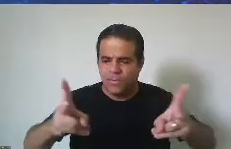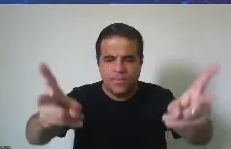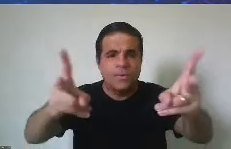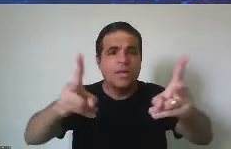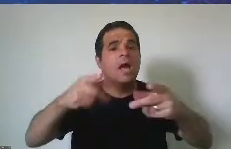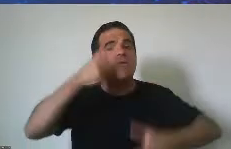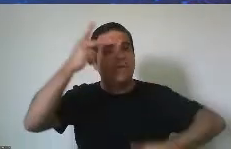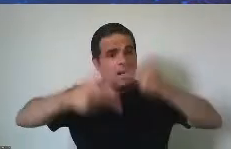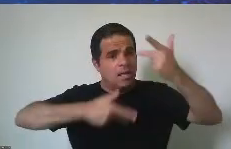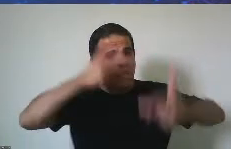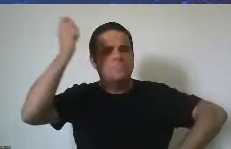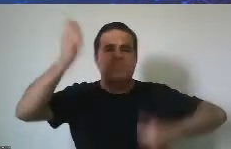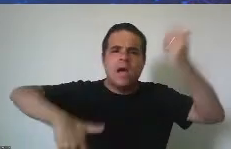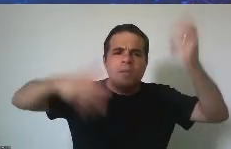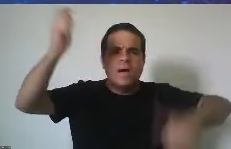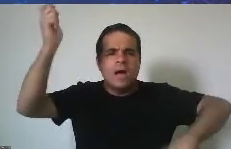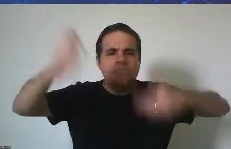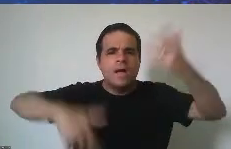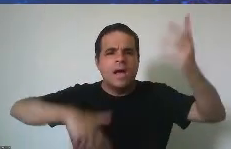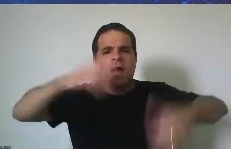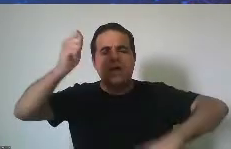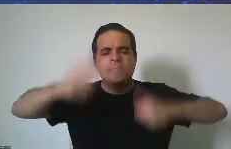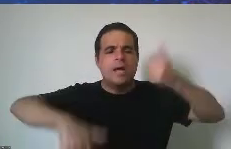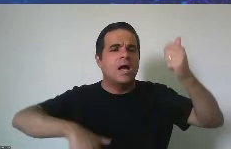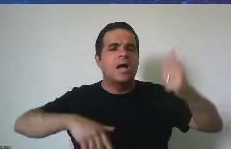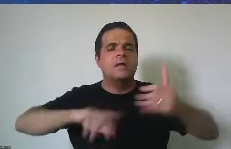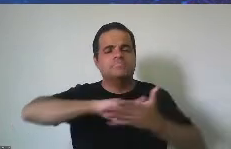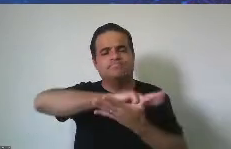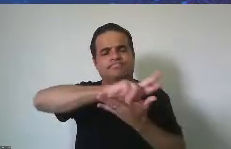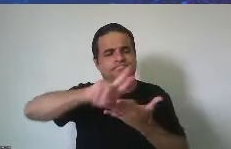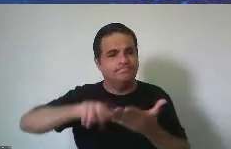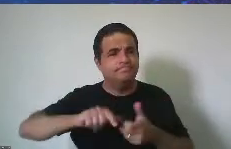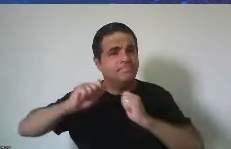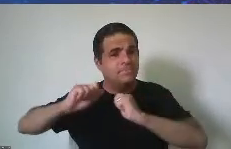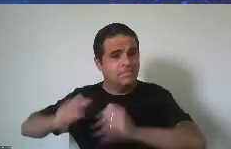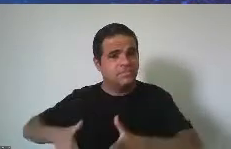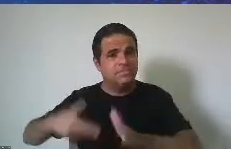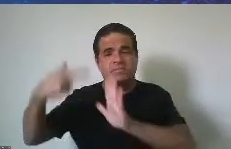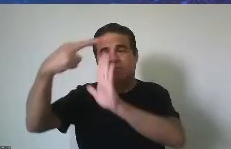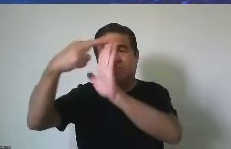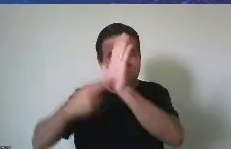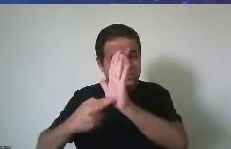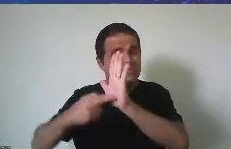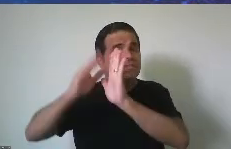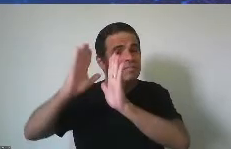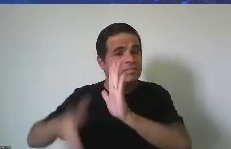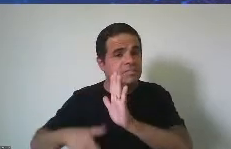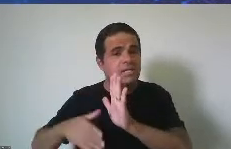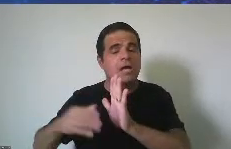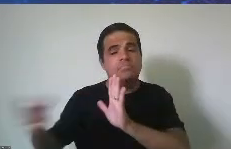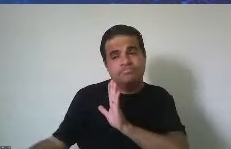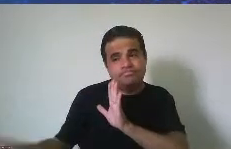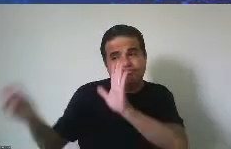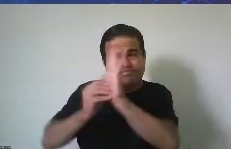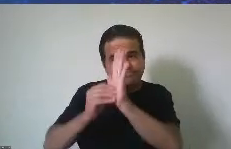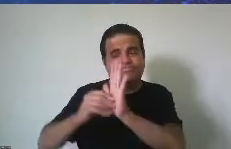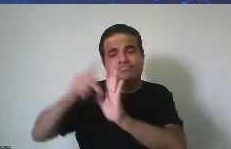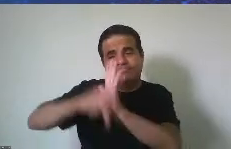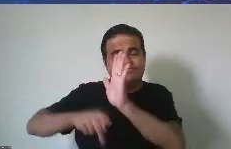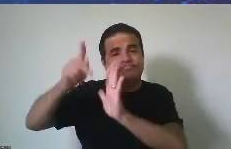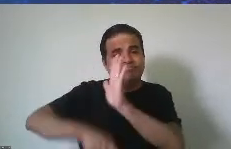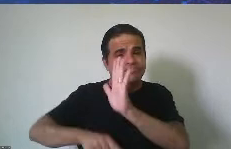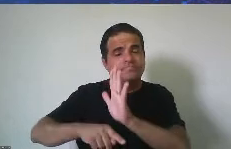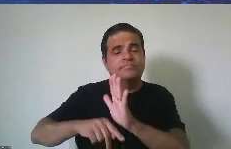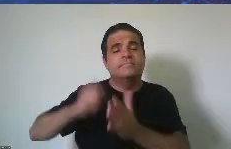sobre as licitadas né que são as receitas oriundas dos nossos projetos de